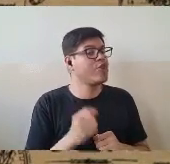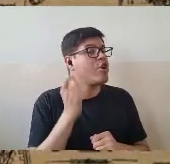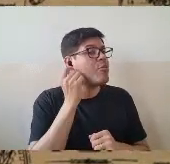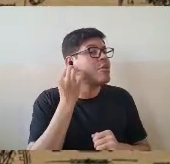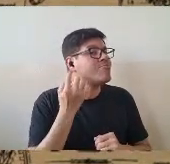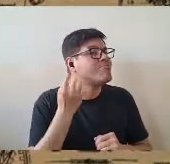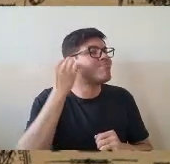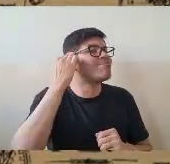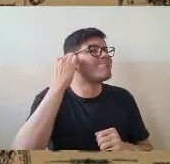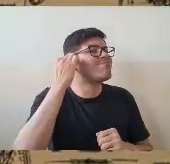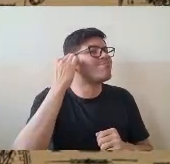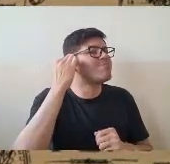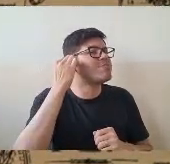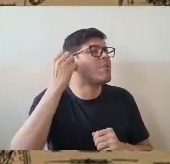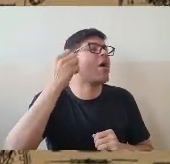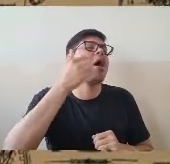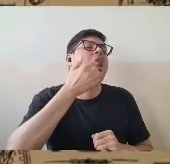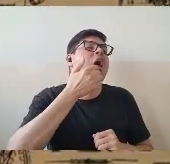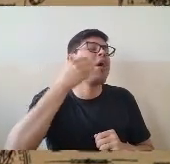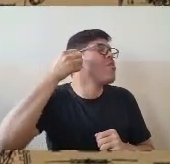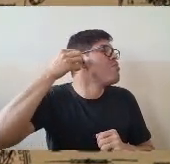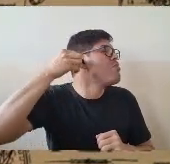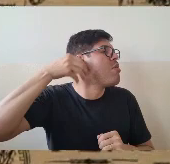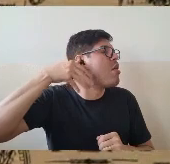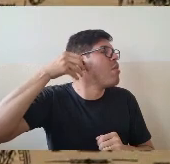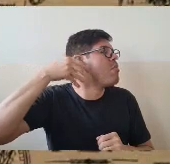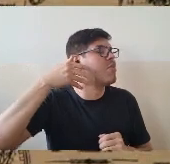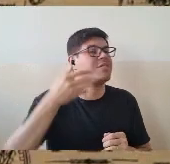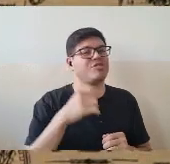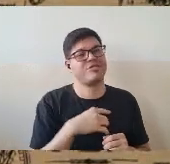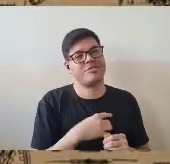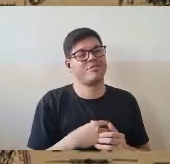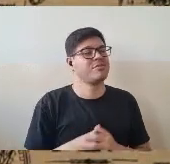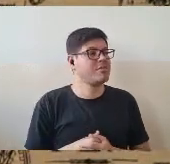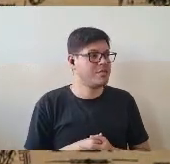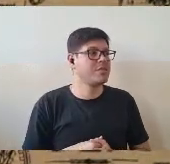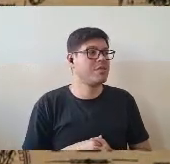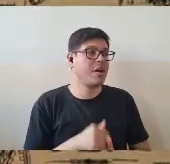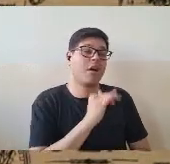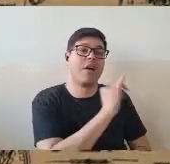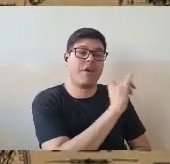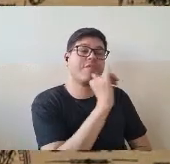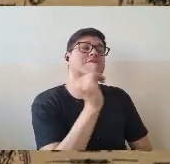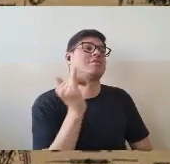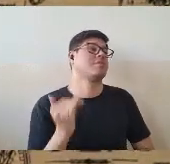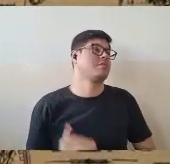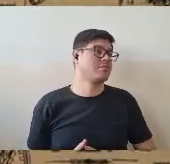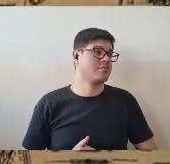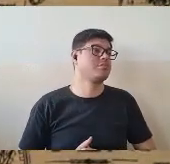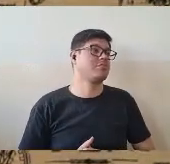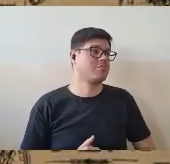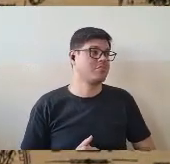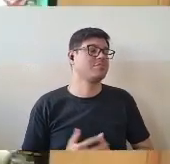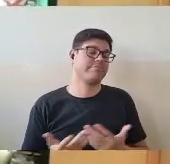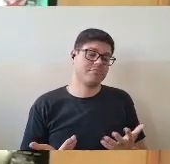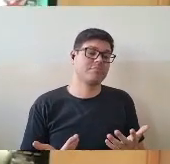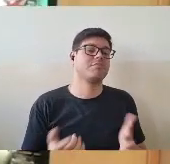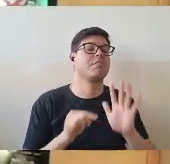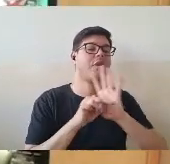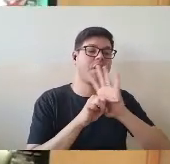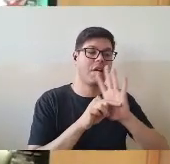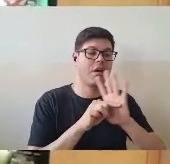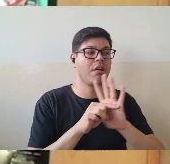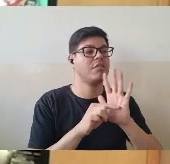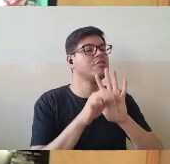existem muitos casos assim. Então você tem que analisar de uma maneira E tem geral que ser a criança. frio e global. Frio na hora de